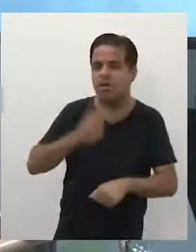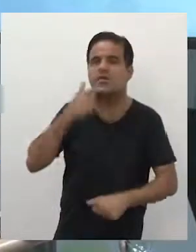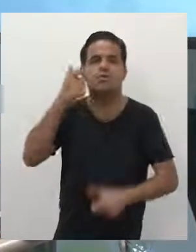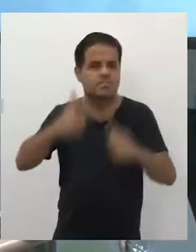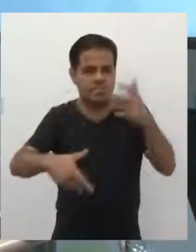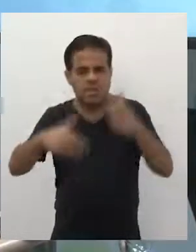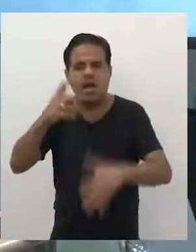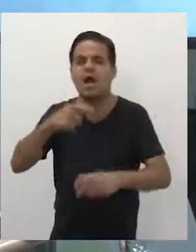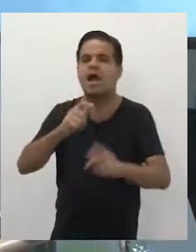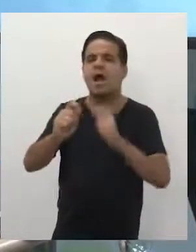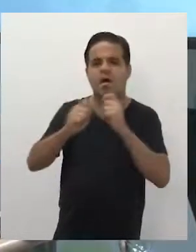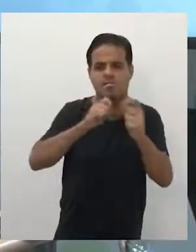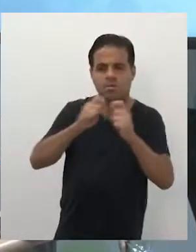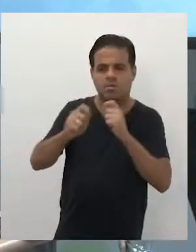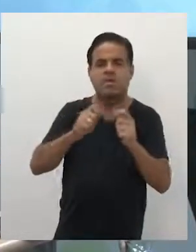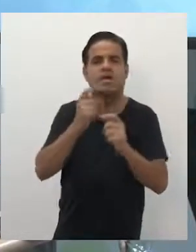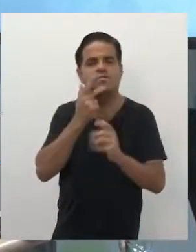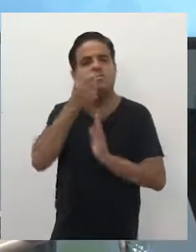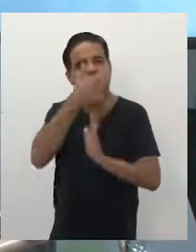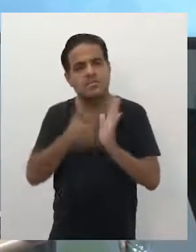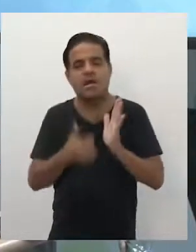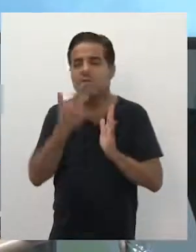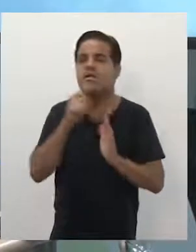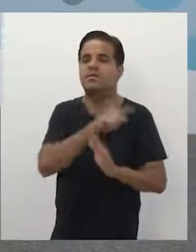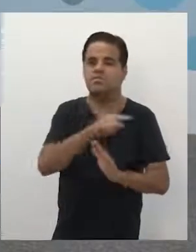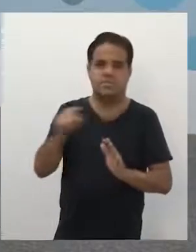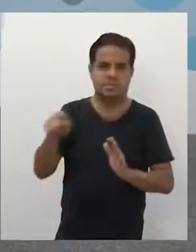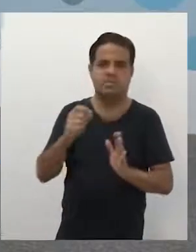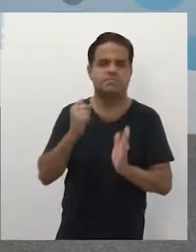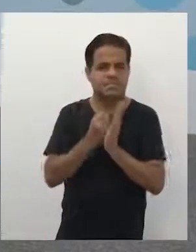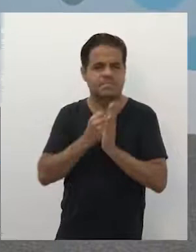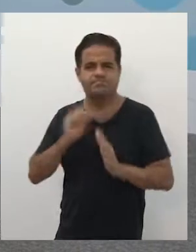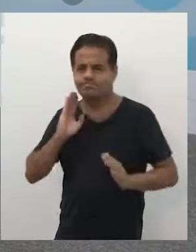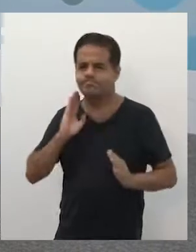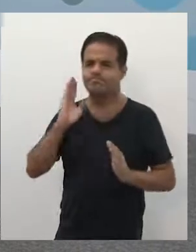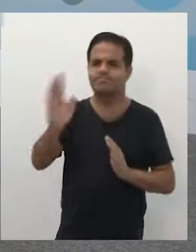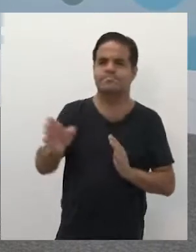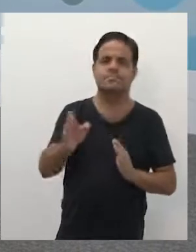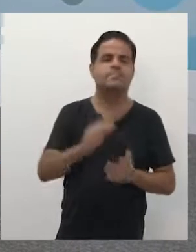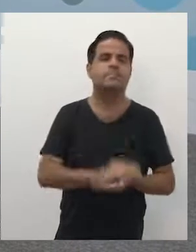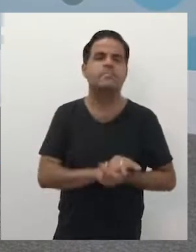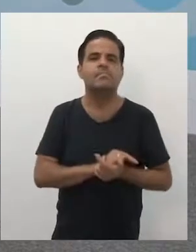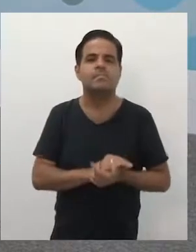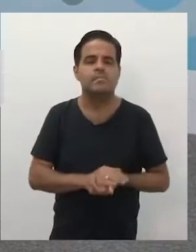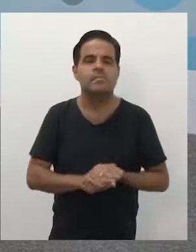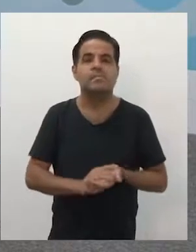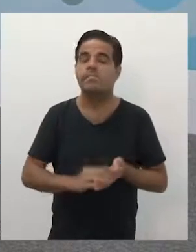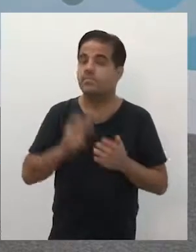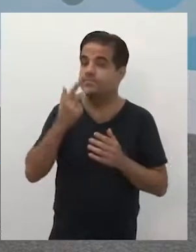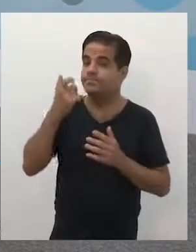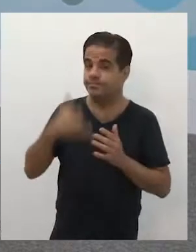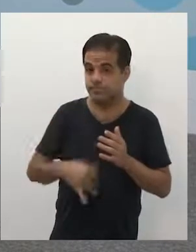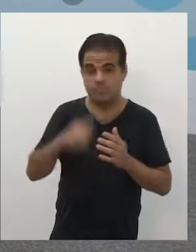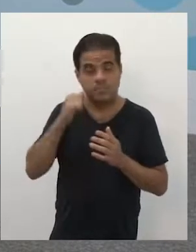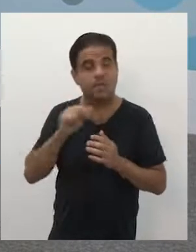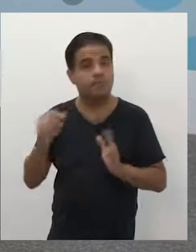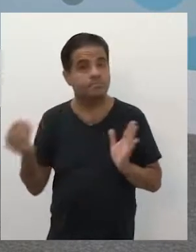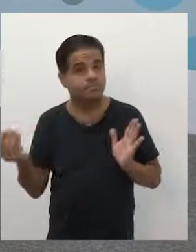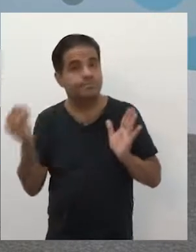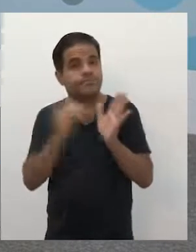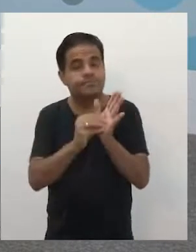a reportagem de vocês, tá bom? Uma citação direta, eles já viram. Isso. Segundo ela, esta citação